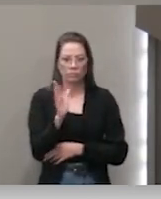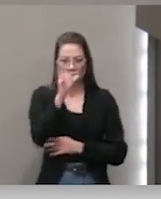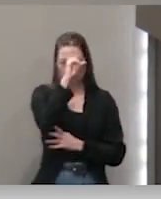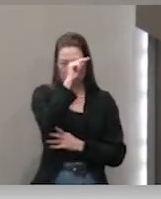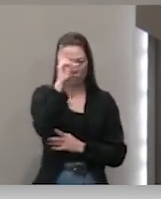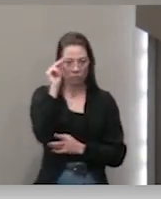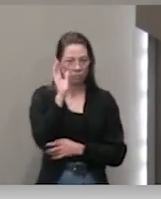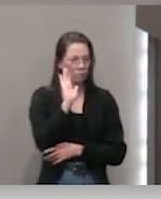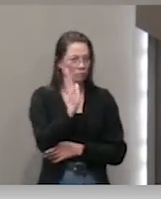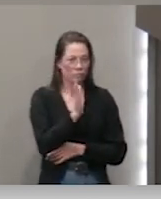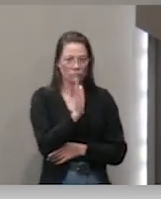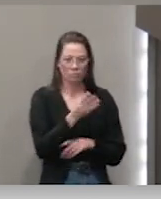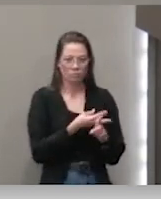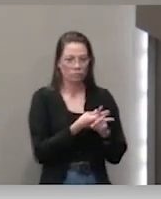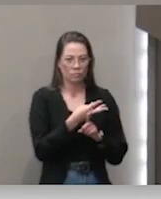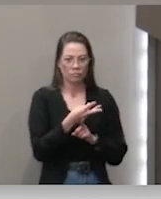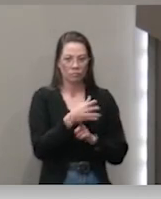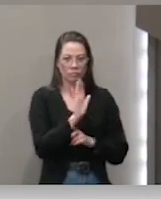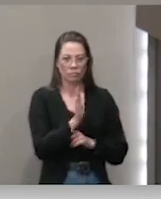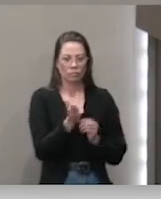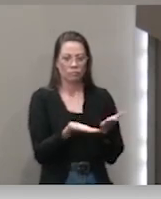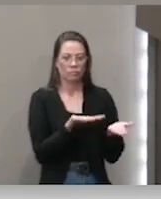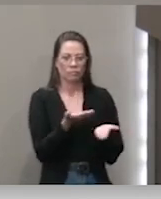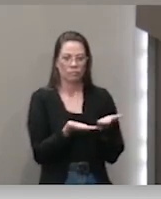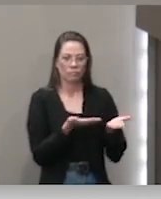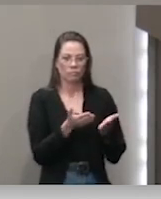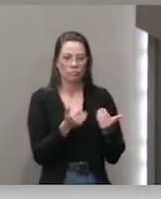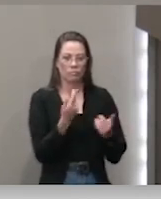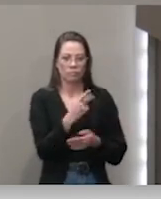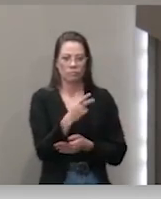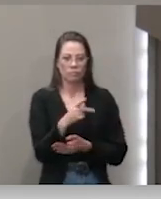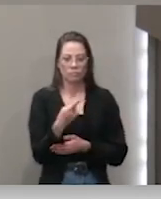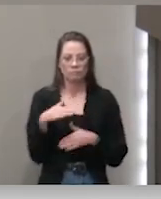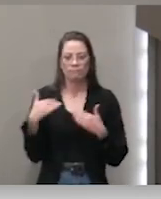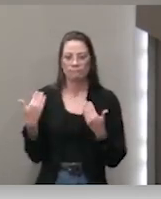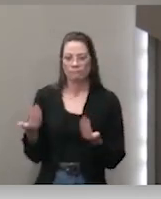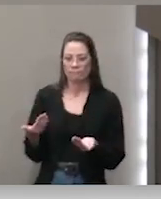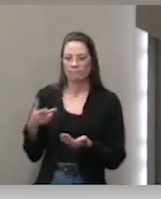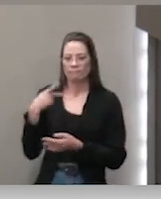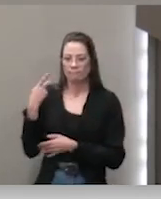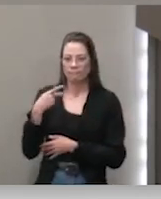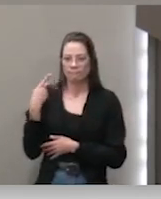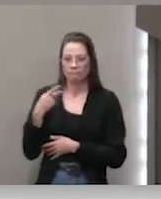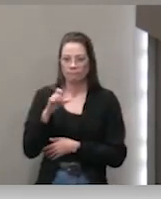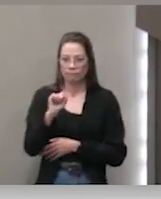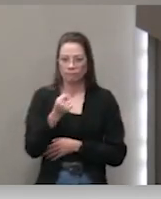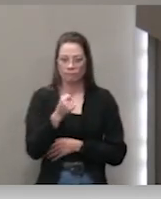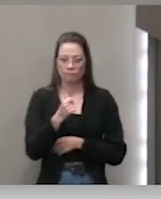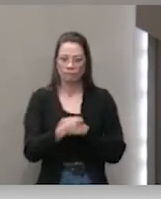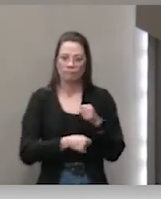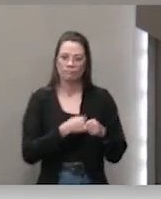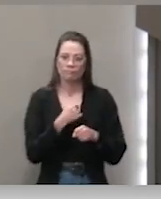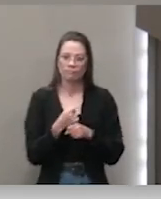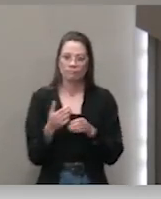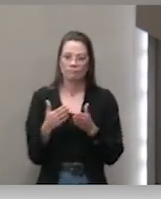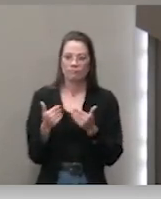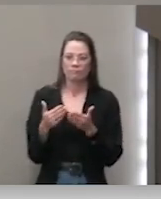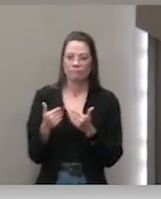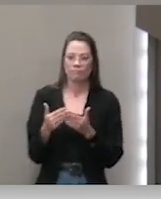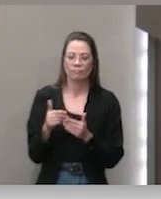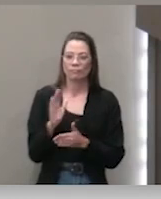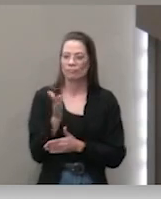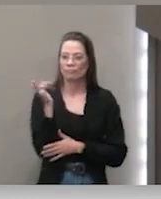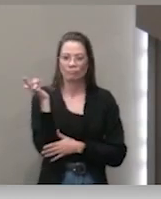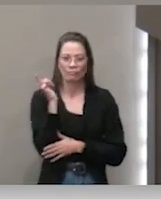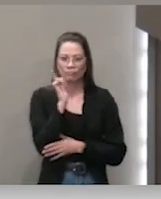prefeito Pedro Almeida, em 3 meses, atendeu o pedido dele. Aí o vereador Meirelles, que está aqui há 8 anos pedindo a mesma coisa,